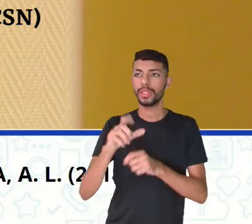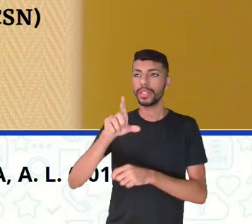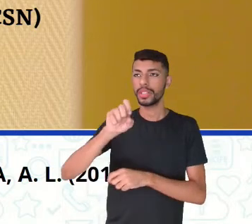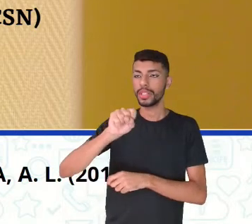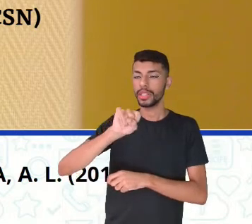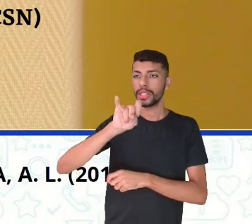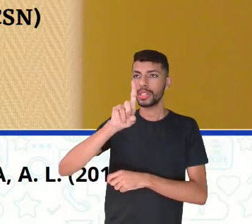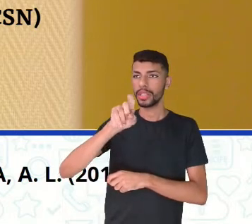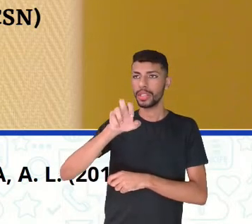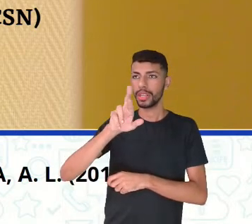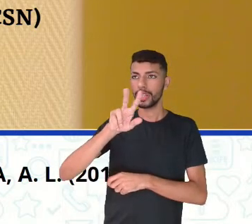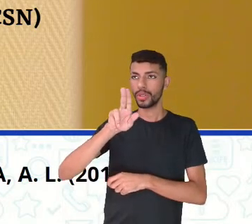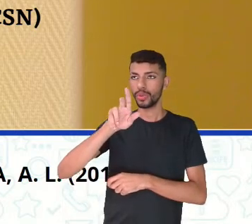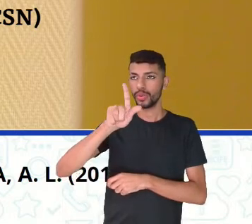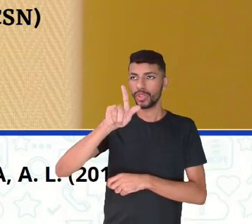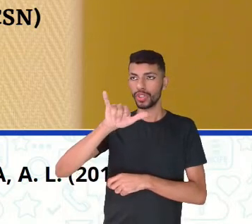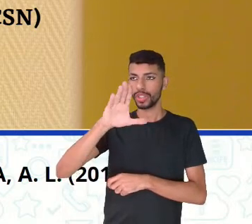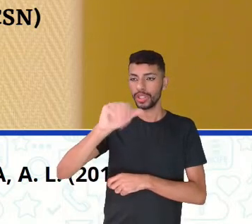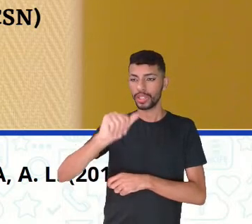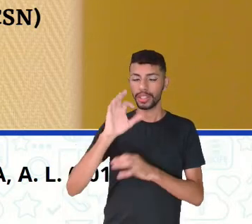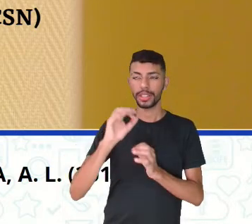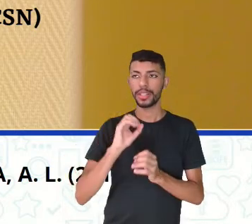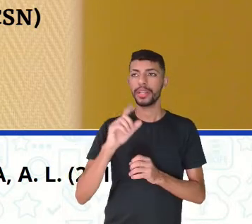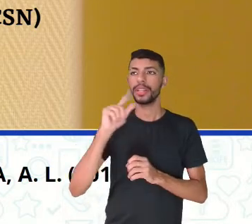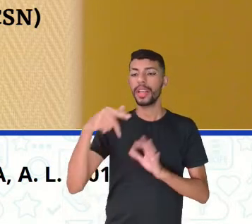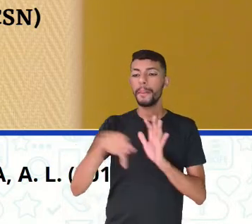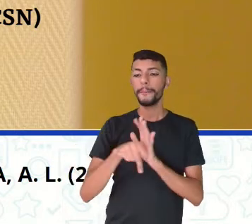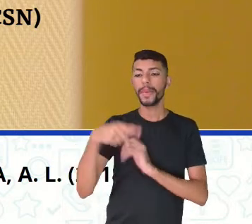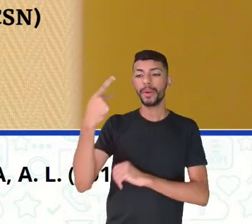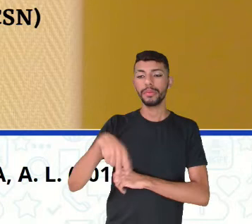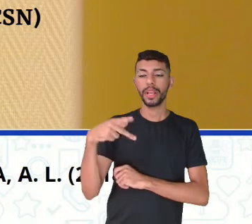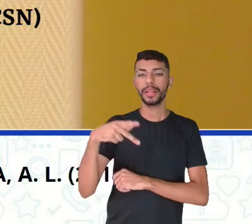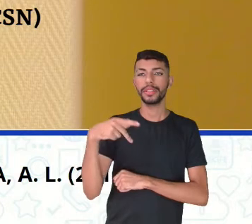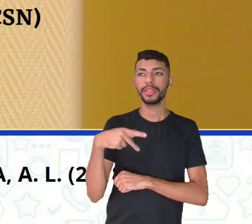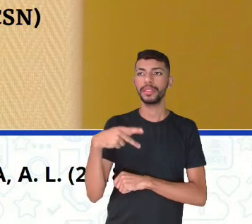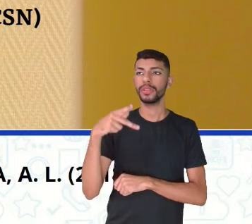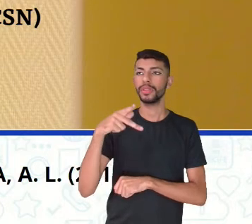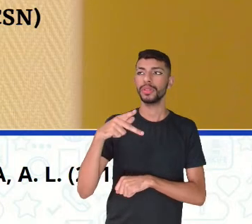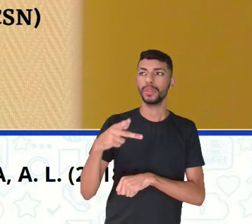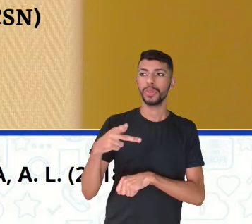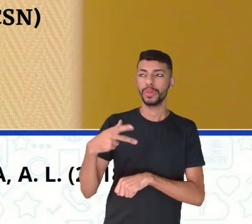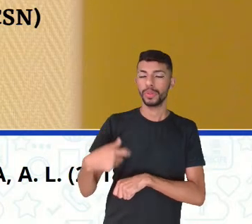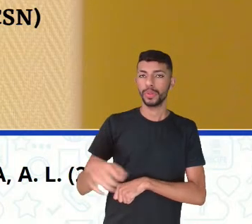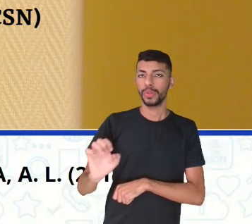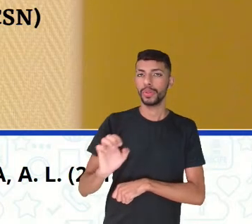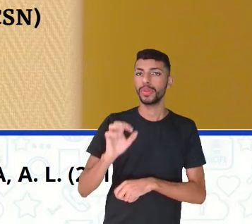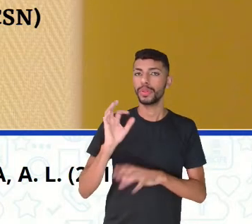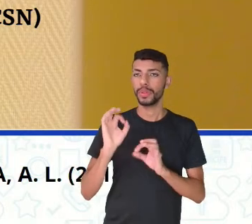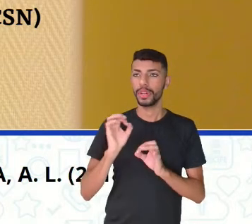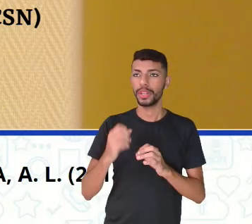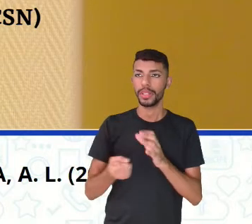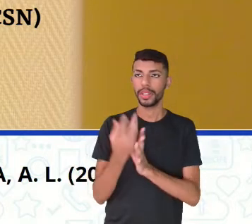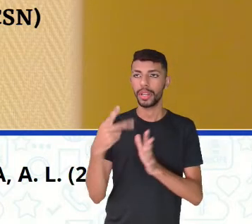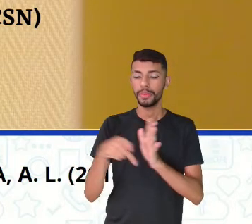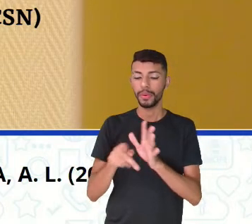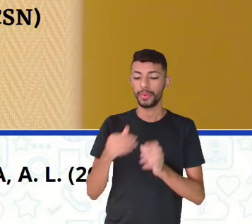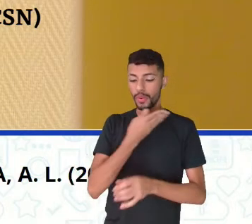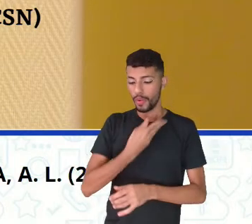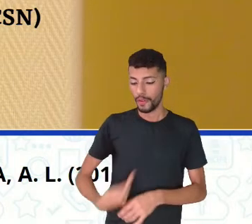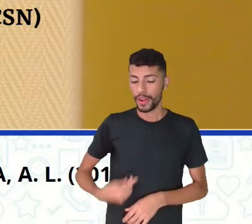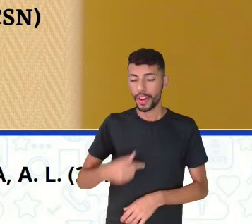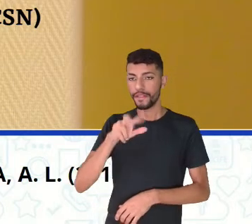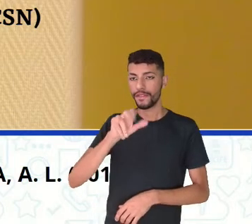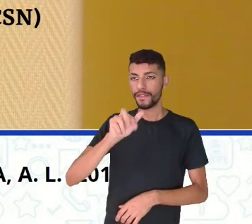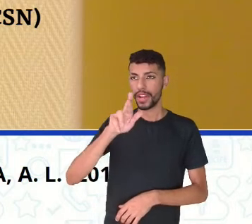Nacional, né, que é uma estatal, ou seja, do Estado, criada aí no governo Vargas. Em 42, a